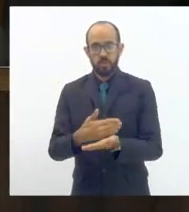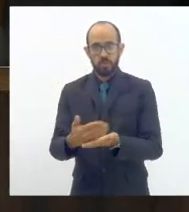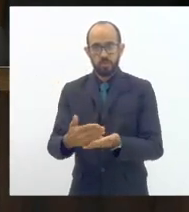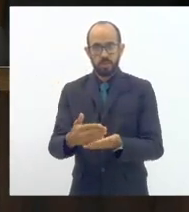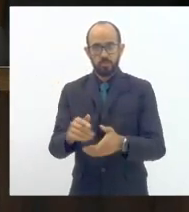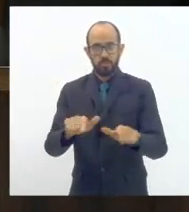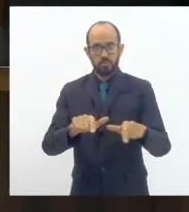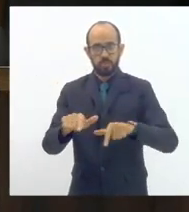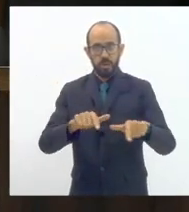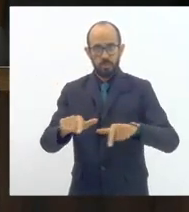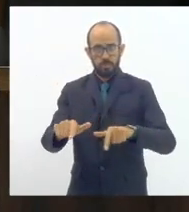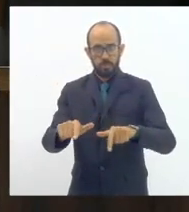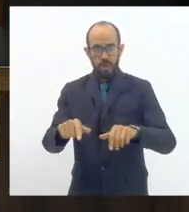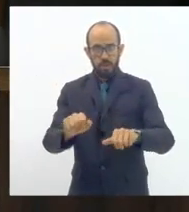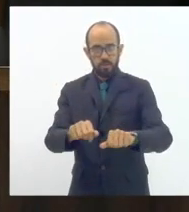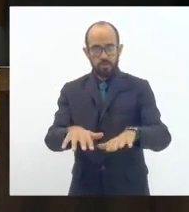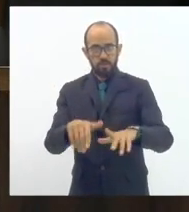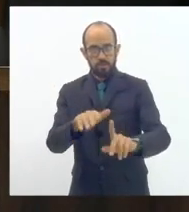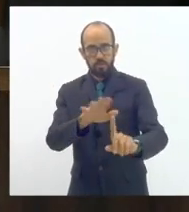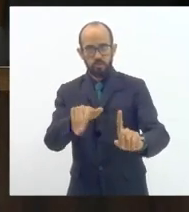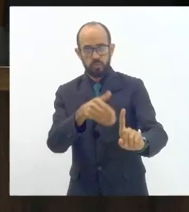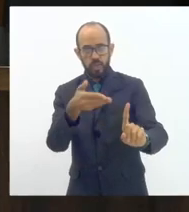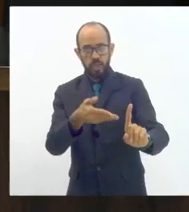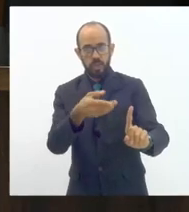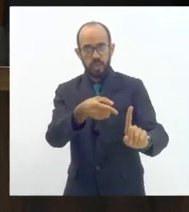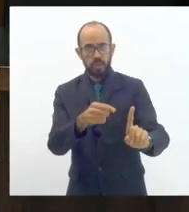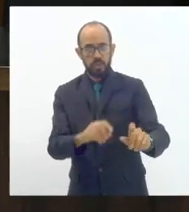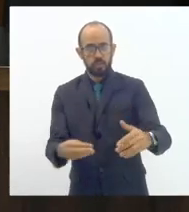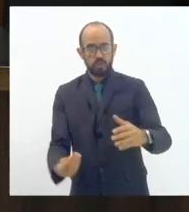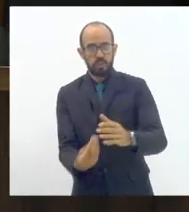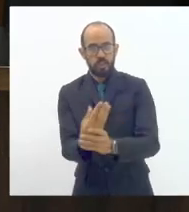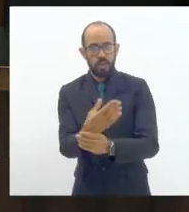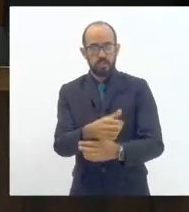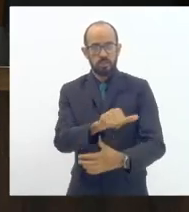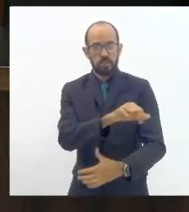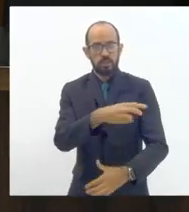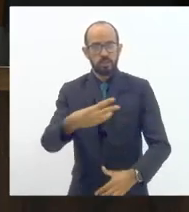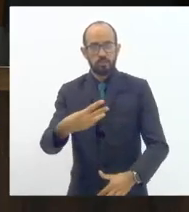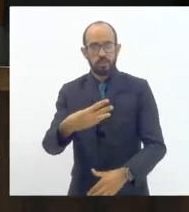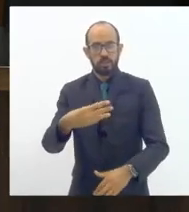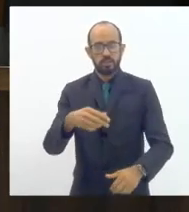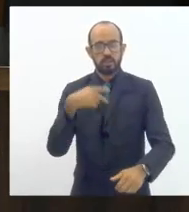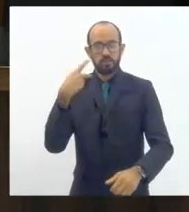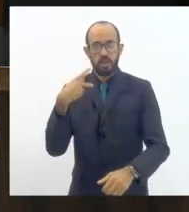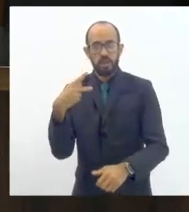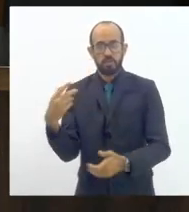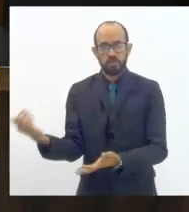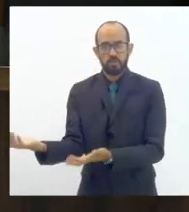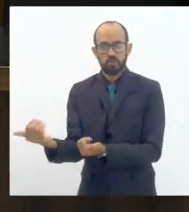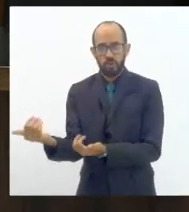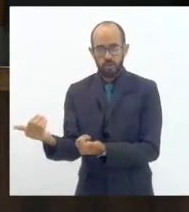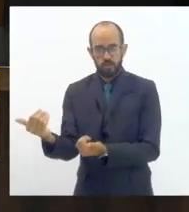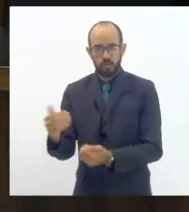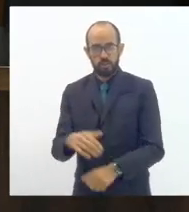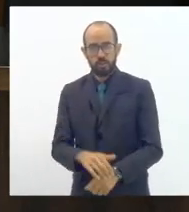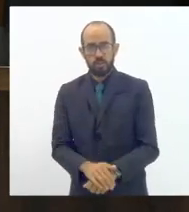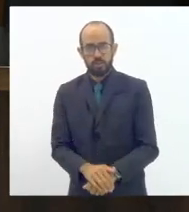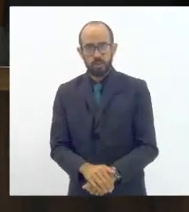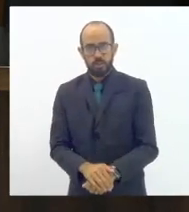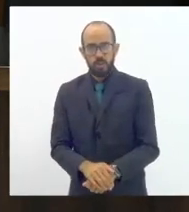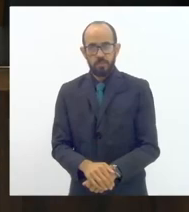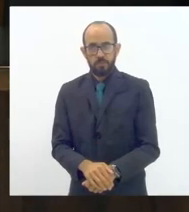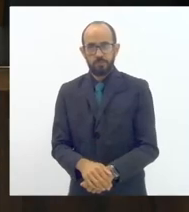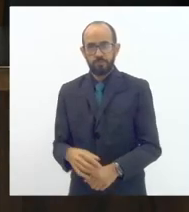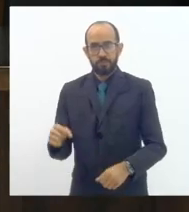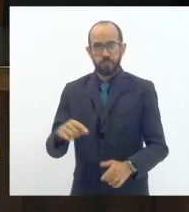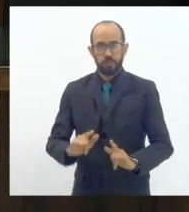trabalhos da sessão solene de instalação da 13ª edição do Parlamento Juvenil,